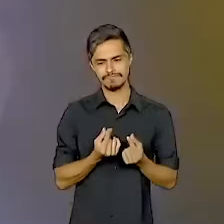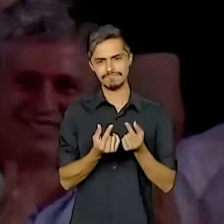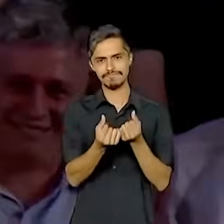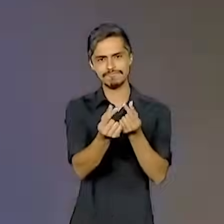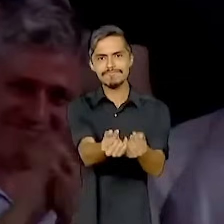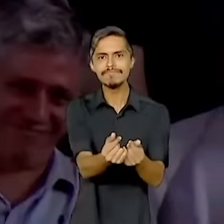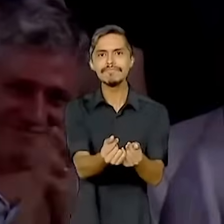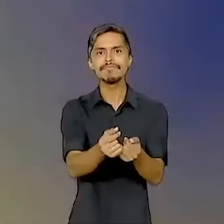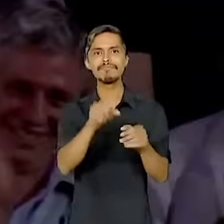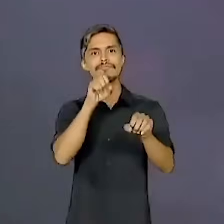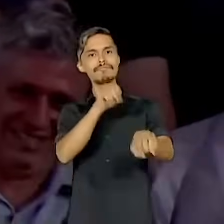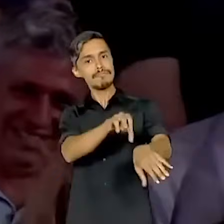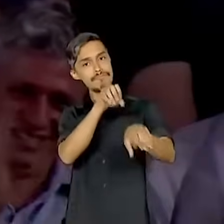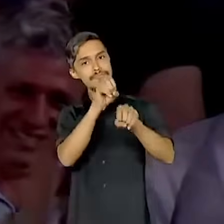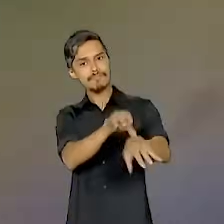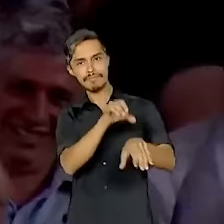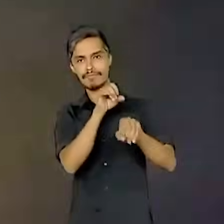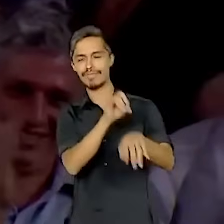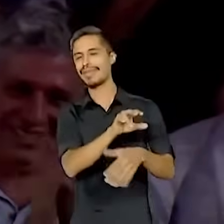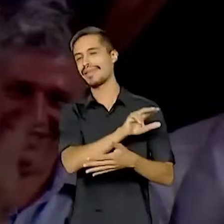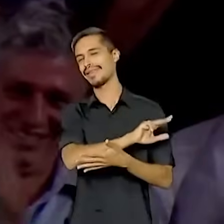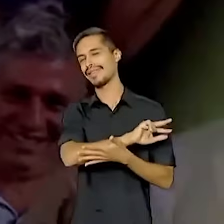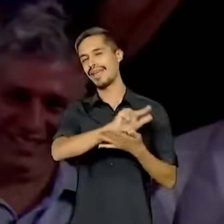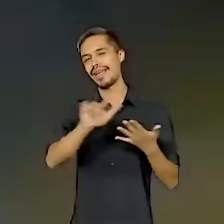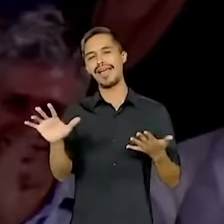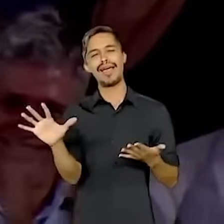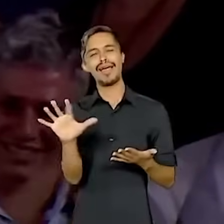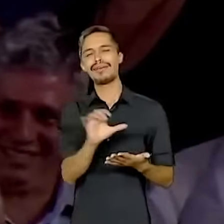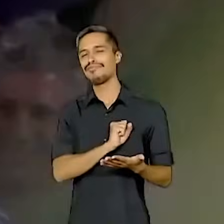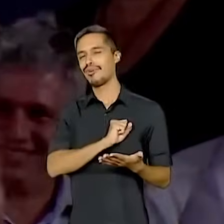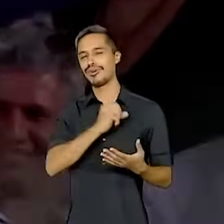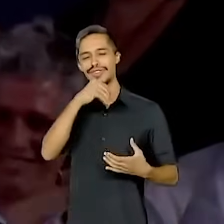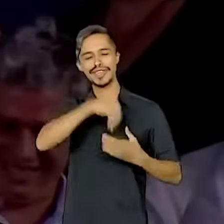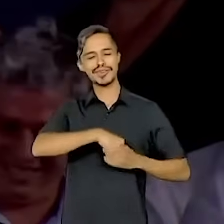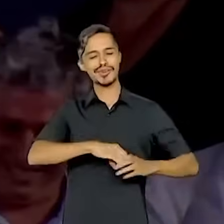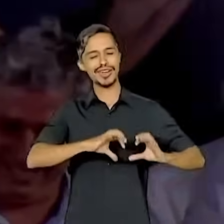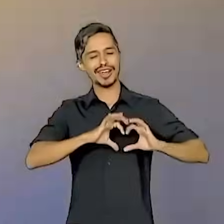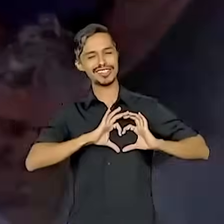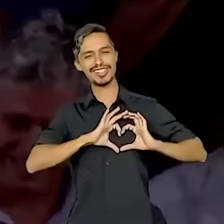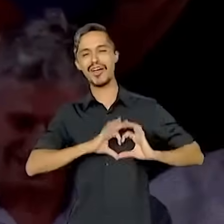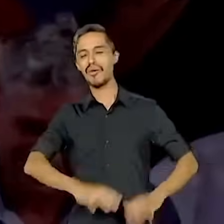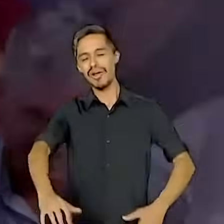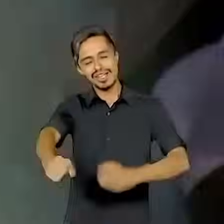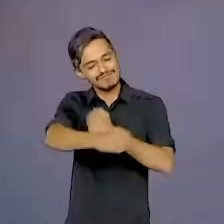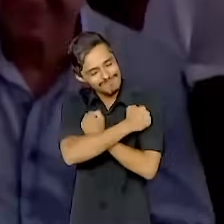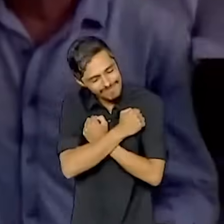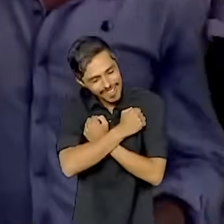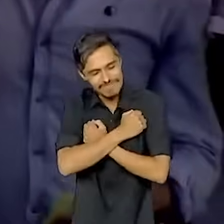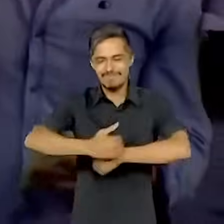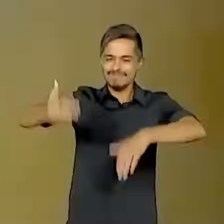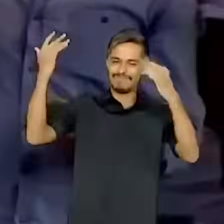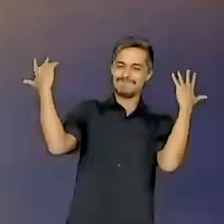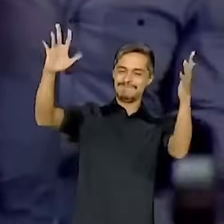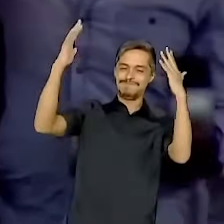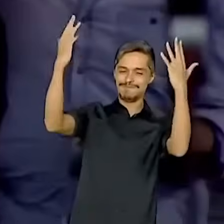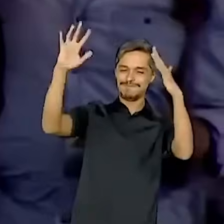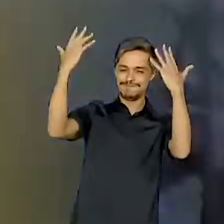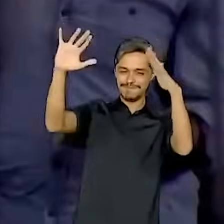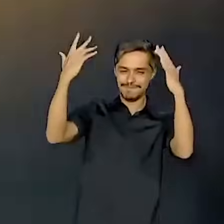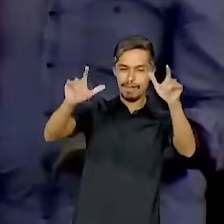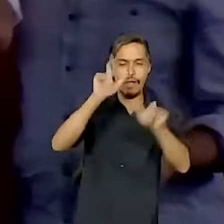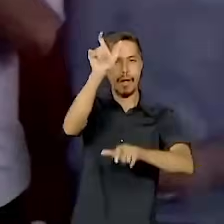salário, educação e muito amor no coração. Um abraço, gente, e parabéns